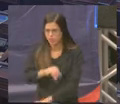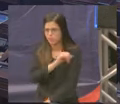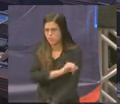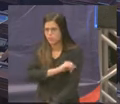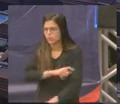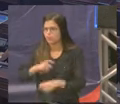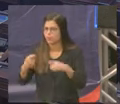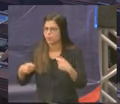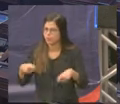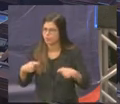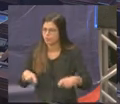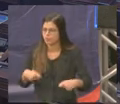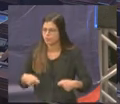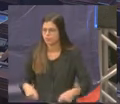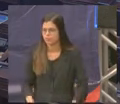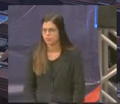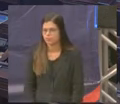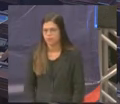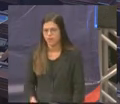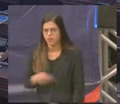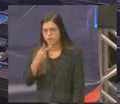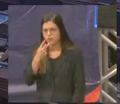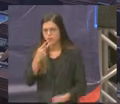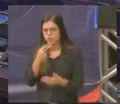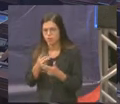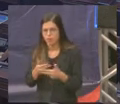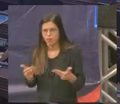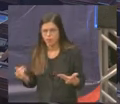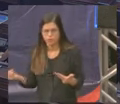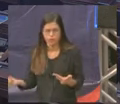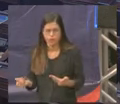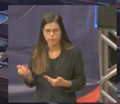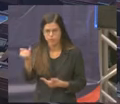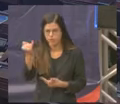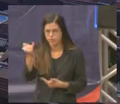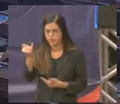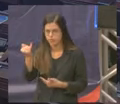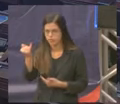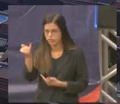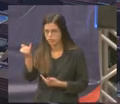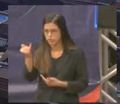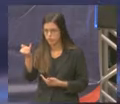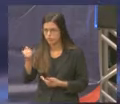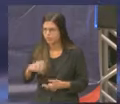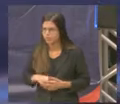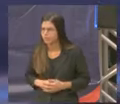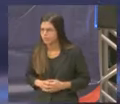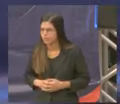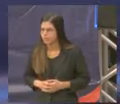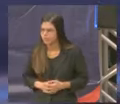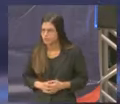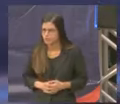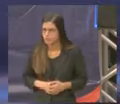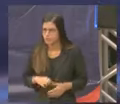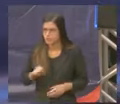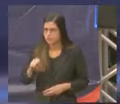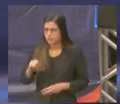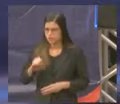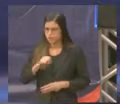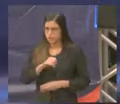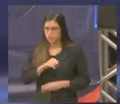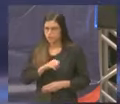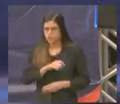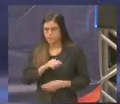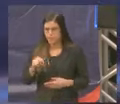preciso falar uma questão que é importante. Quando, se você estiver no mundo de maravilhas,